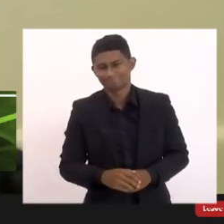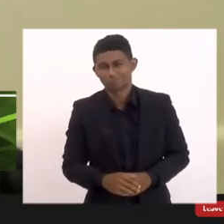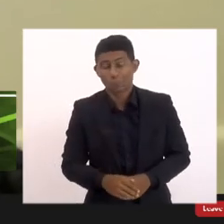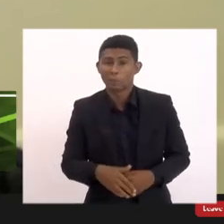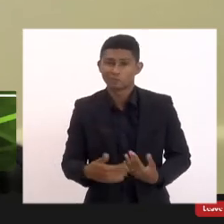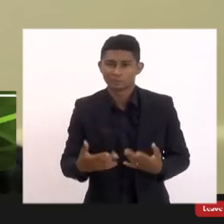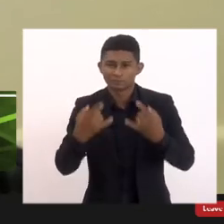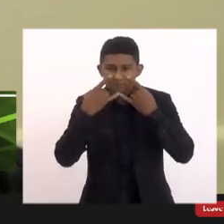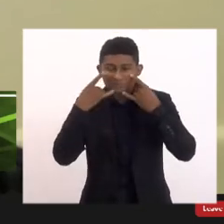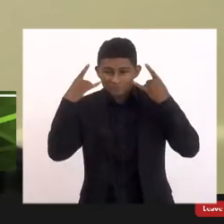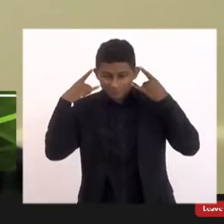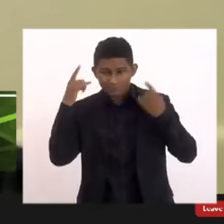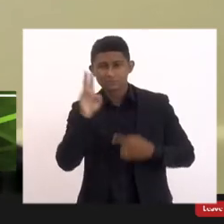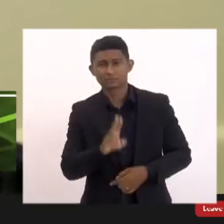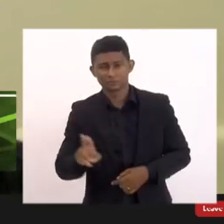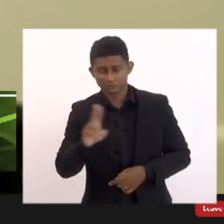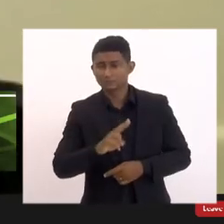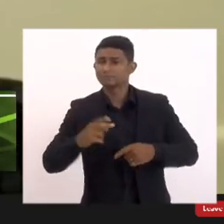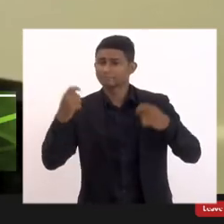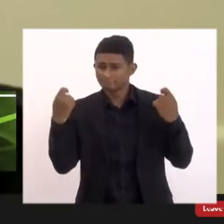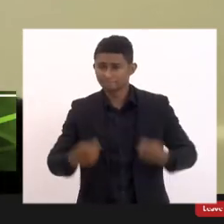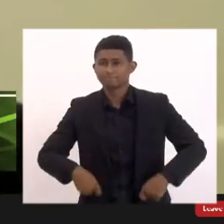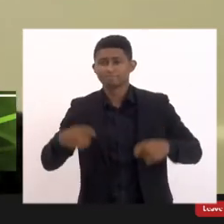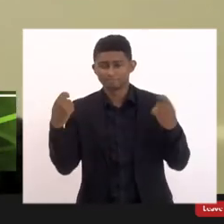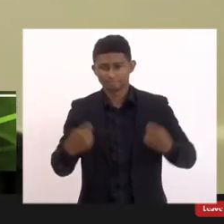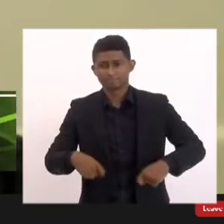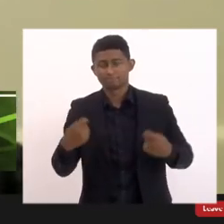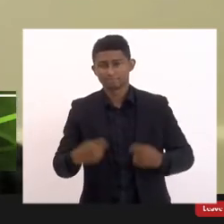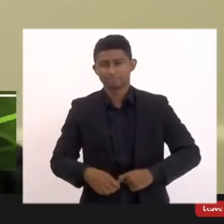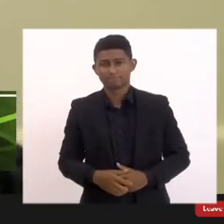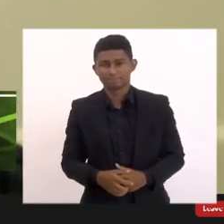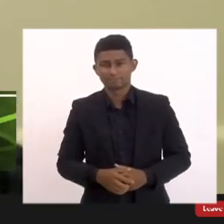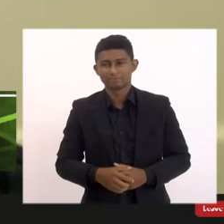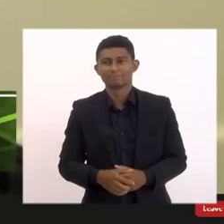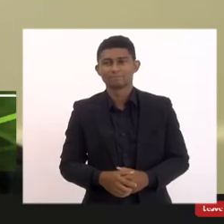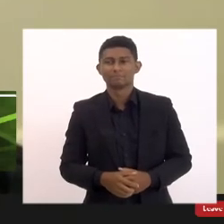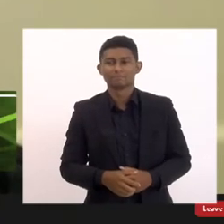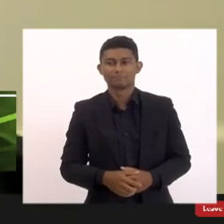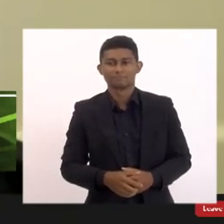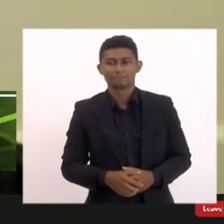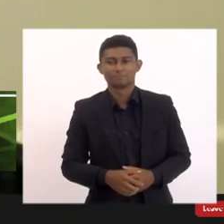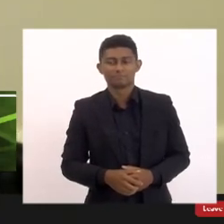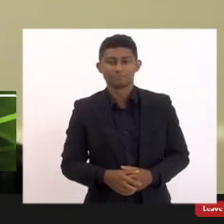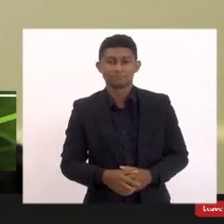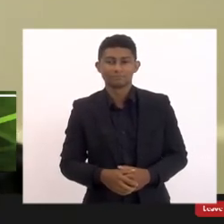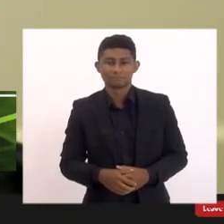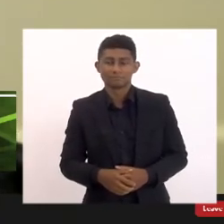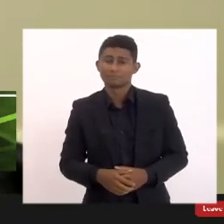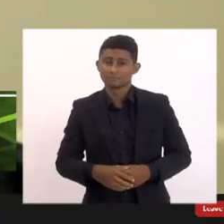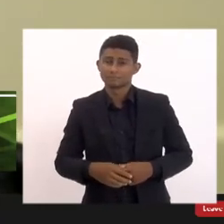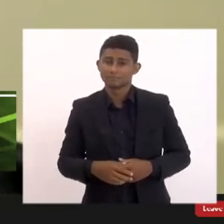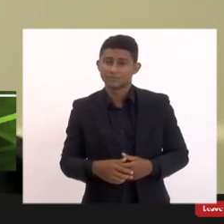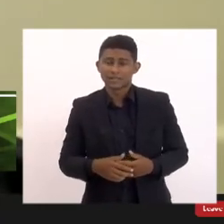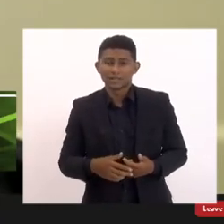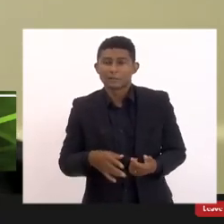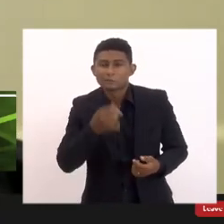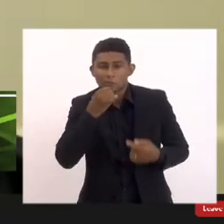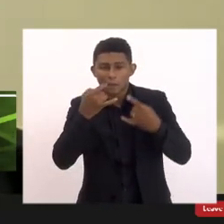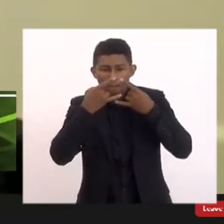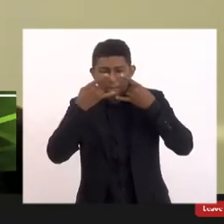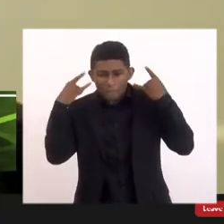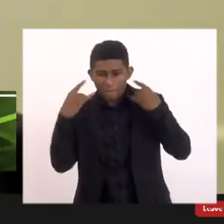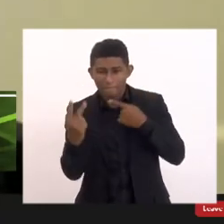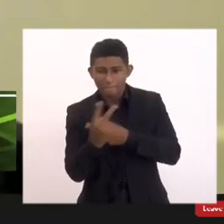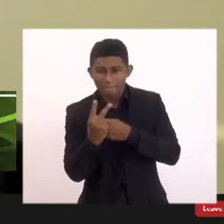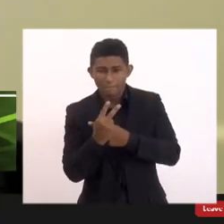precisa ser massificado, a importância de usar essa proteção. Ela não tem uma proteção 100%. Não tem.